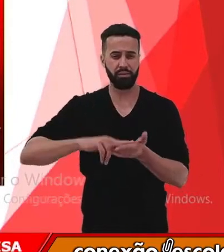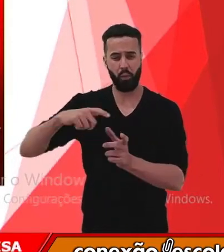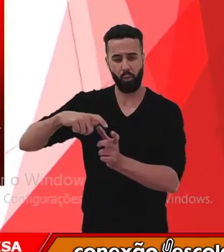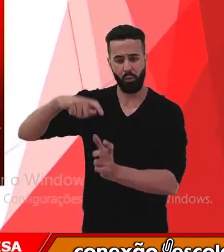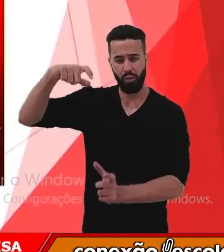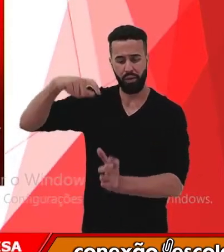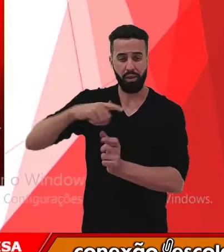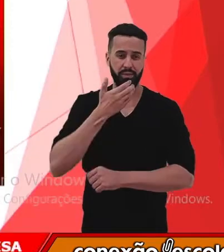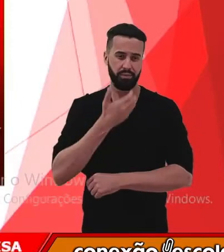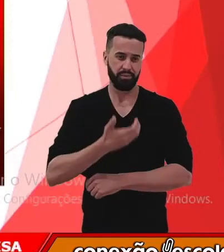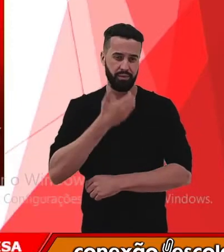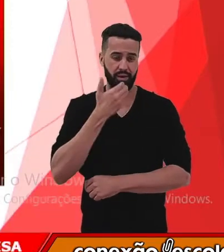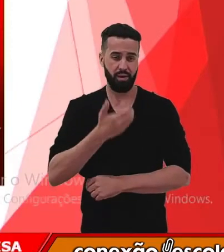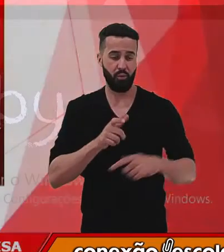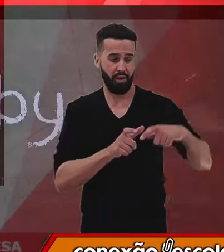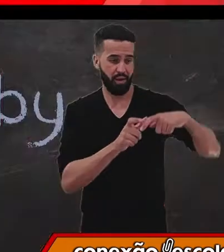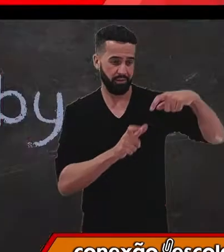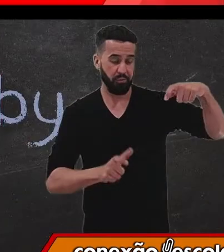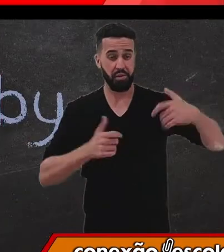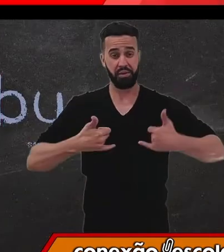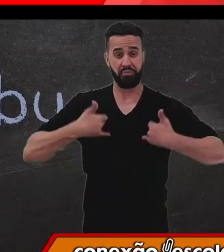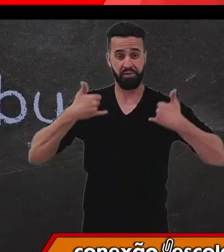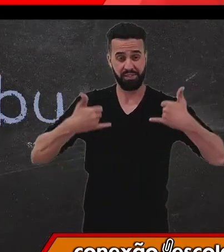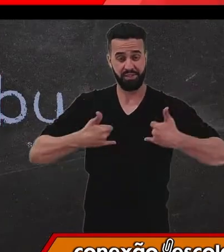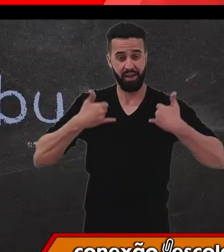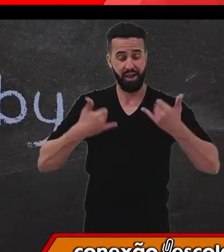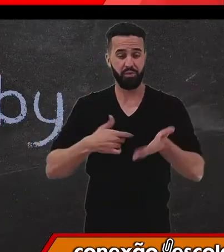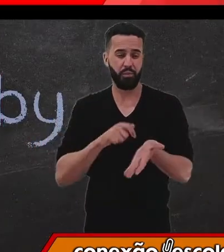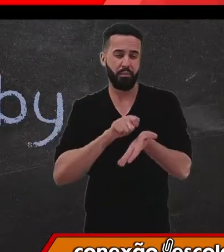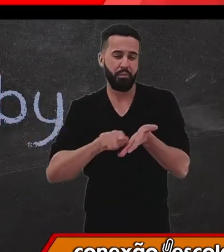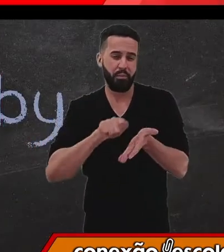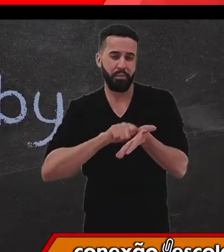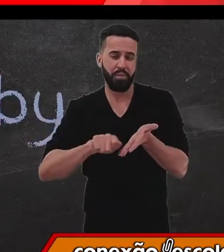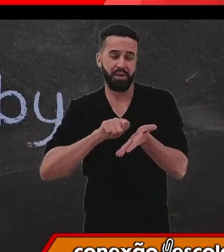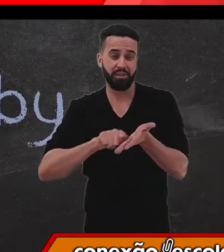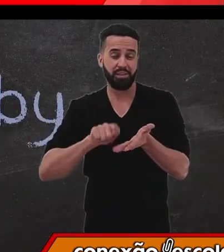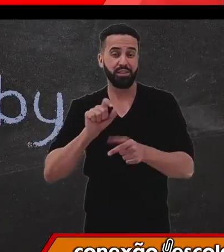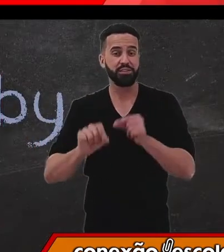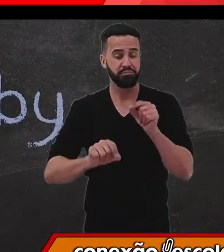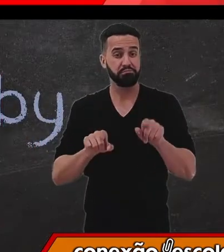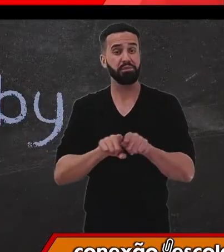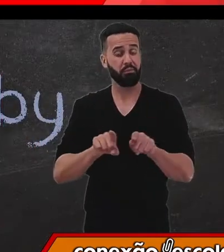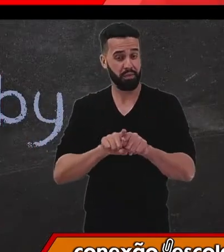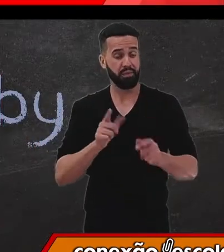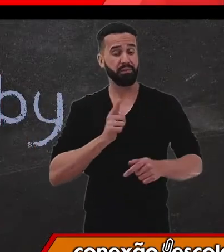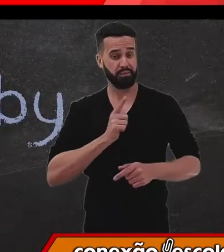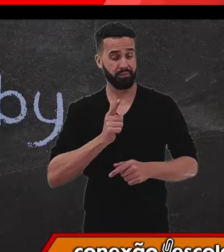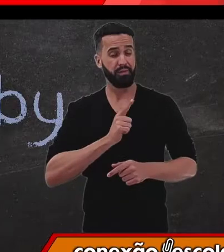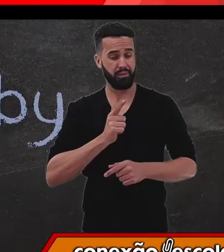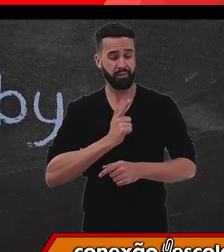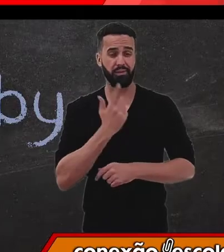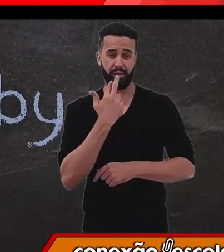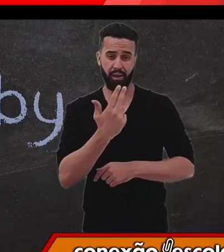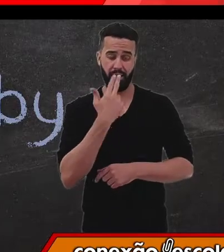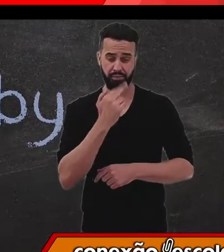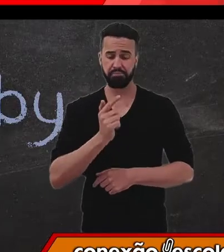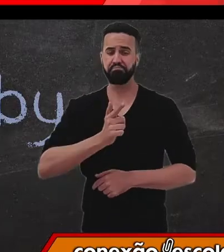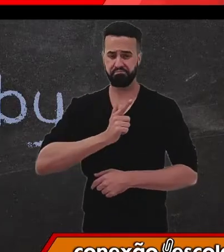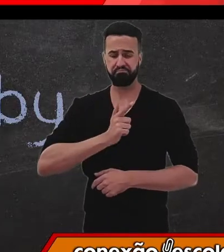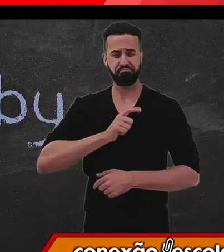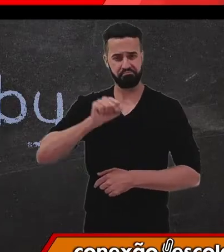cartão de aniversário, bilhetes, tudo isso aí pode ser colocado em inglês, não é verdade?